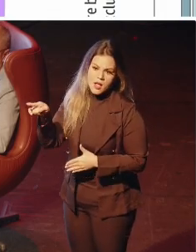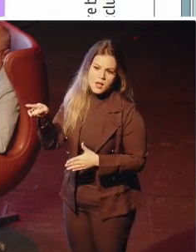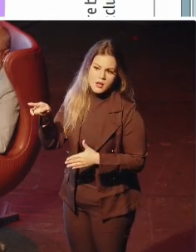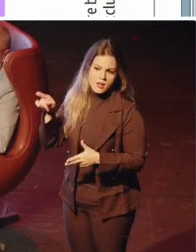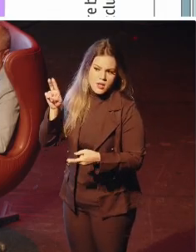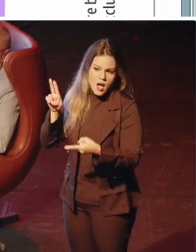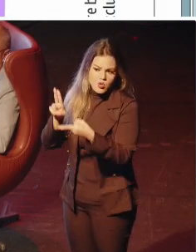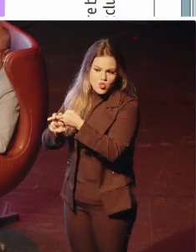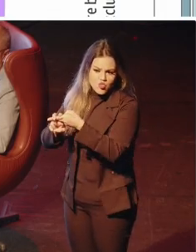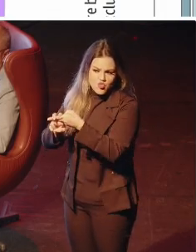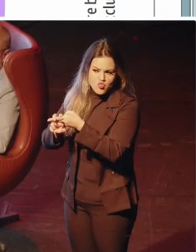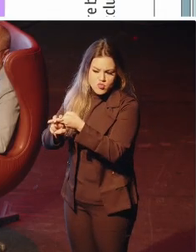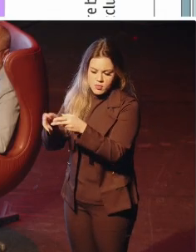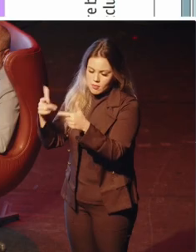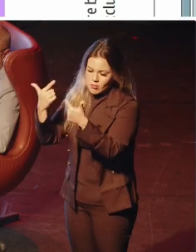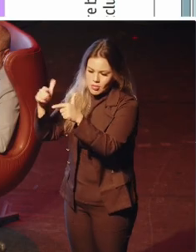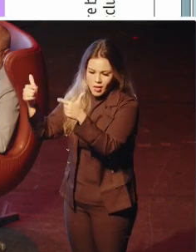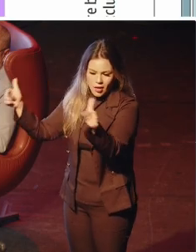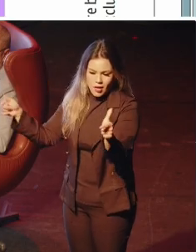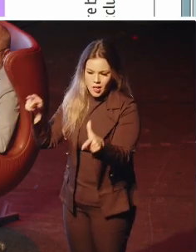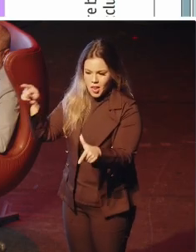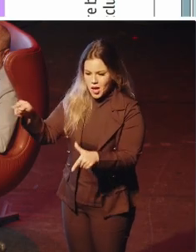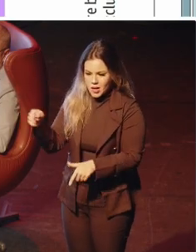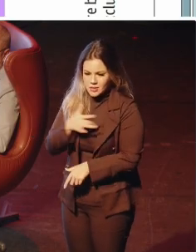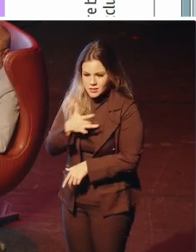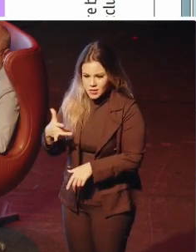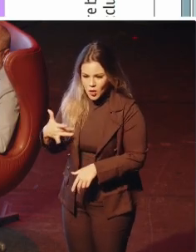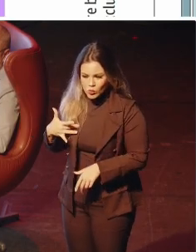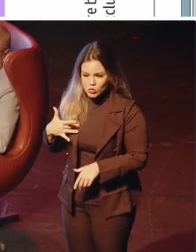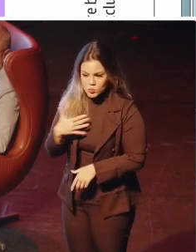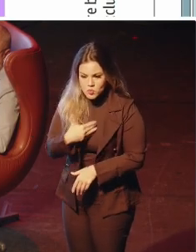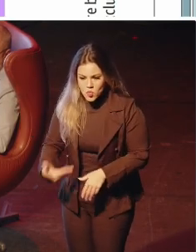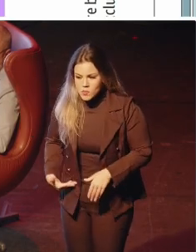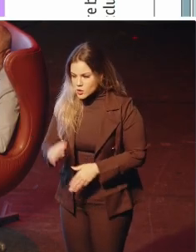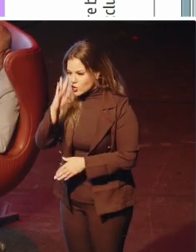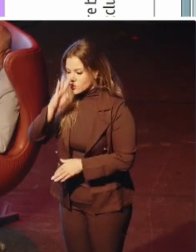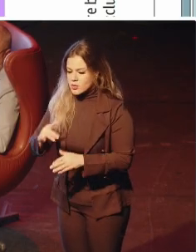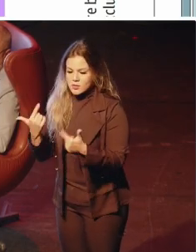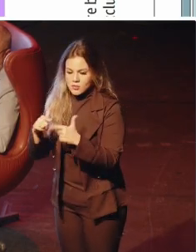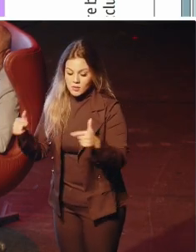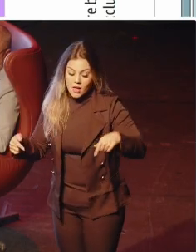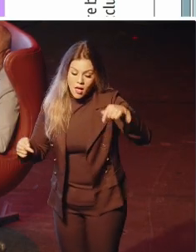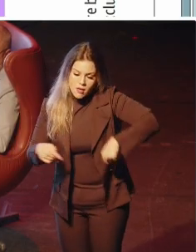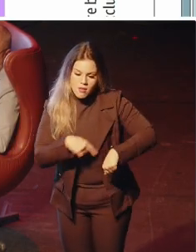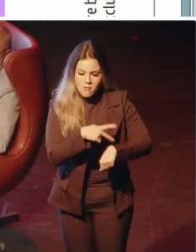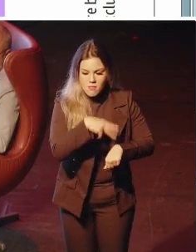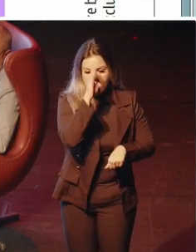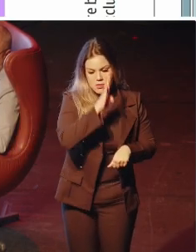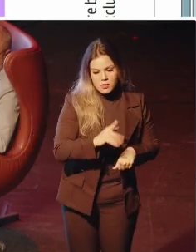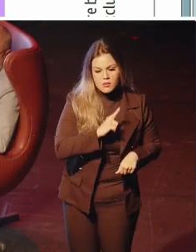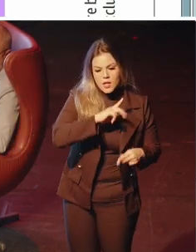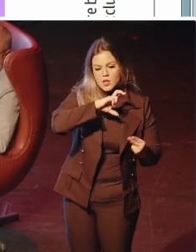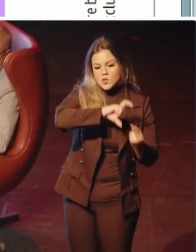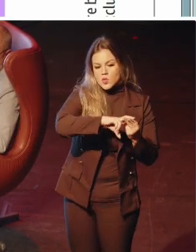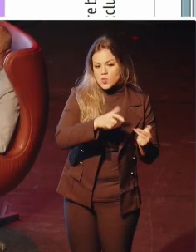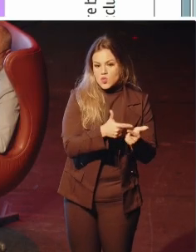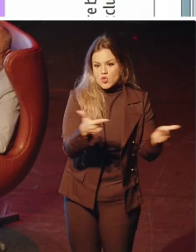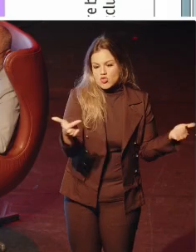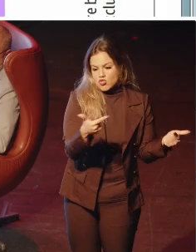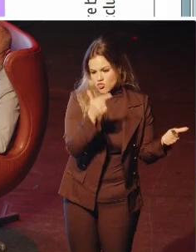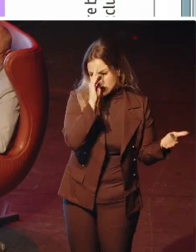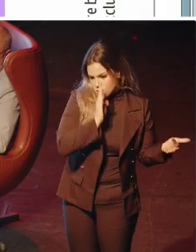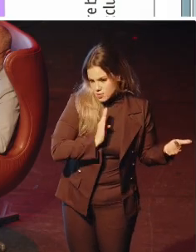SUS lá, né? Lá, a pessoa tem que pagar para ser atendido. Então,